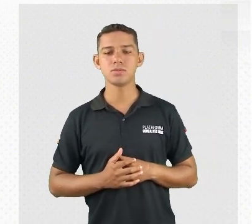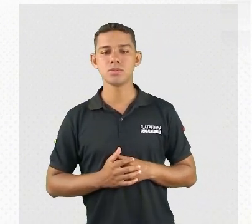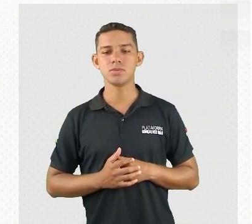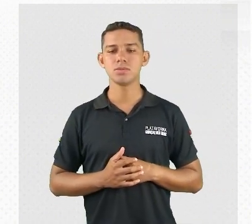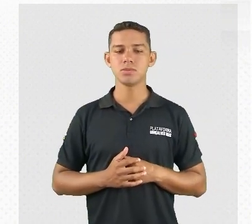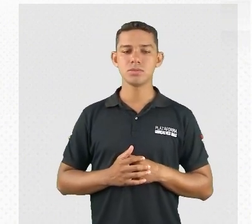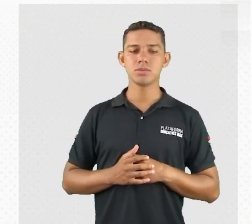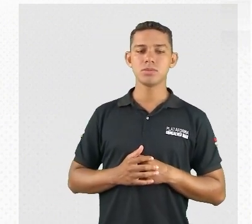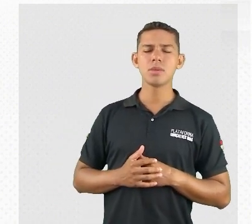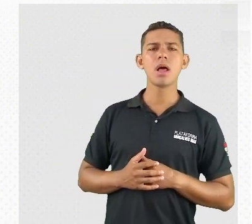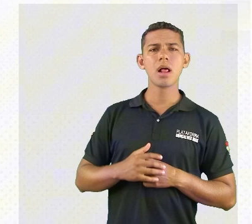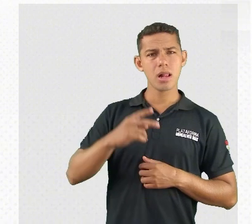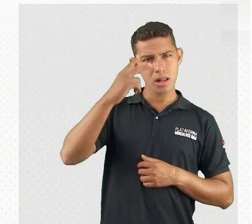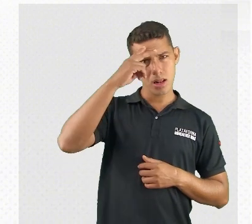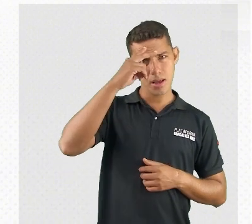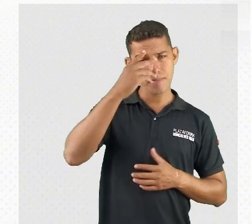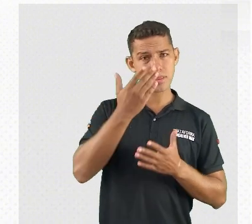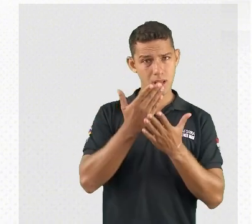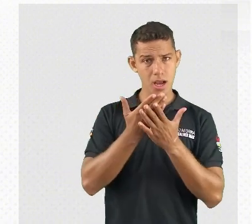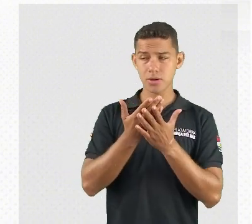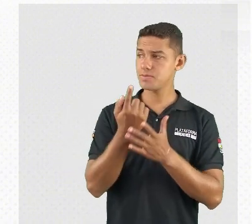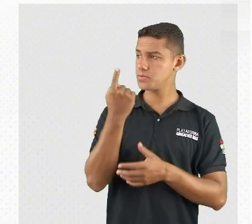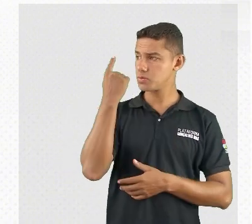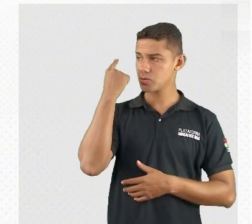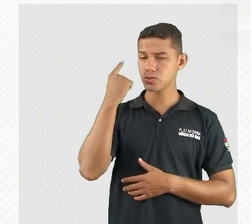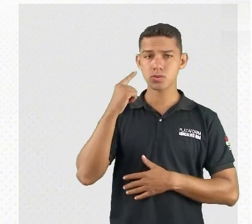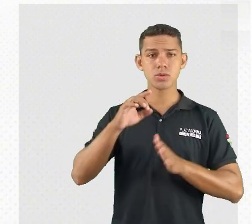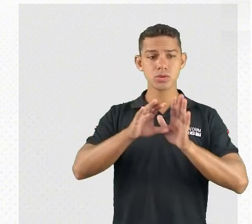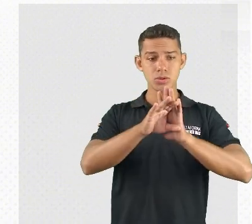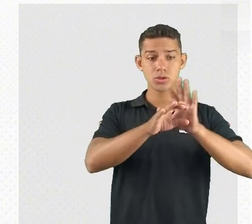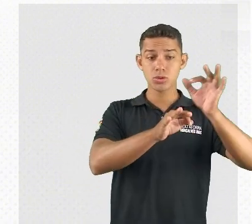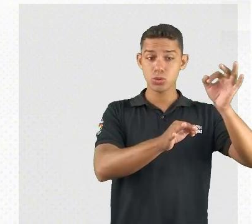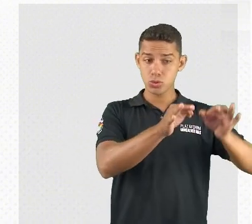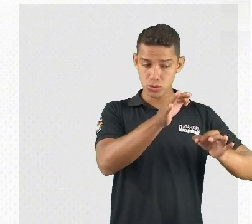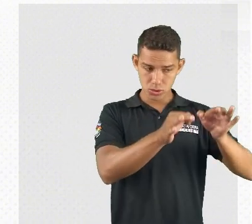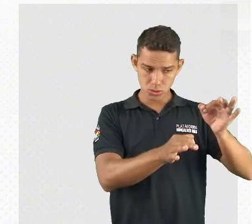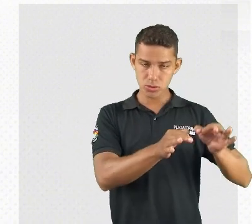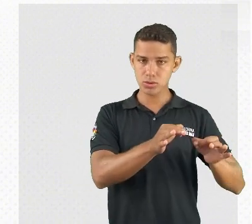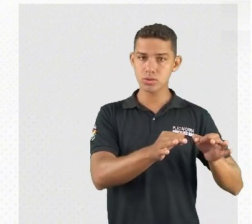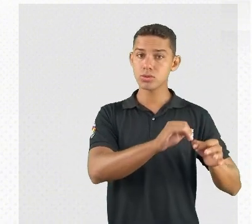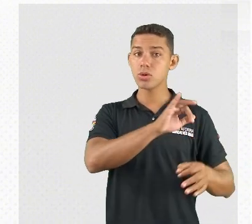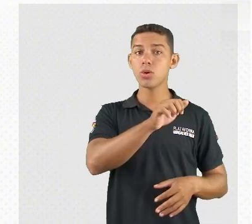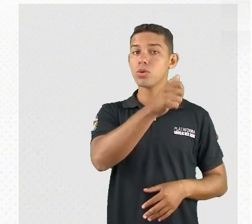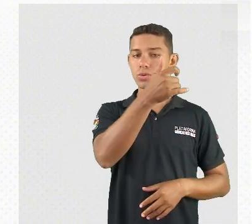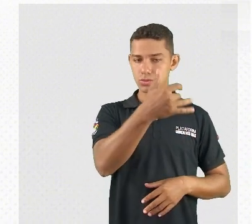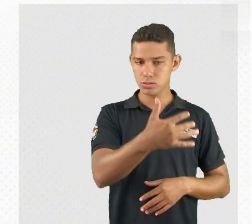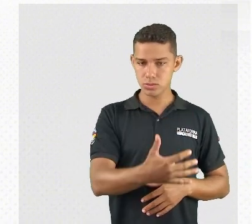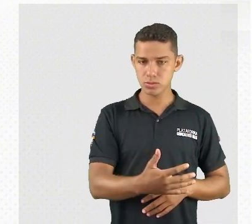Lembra na aula passada, das aulas passadas, do conceito de justiça